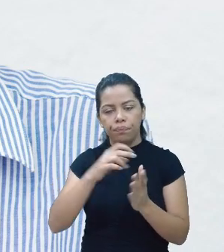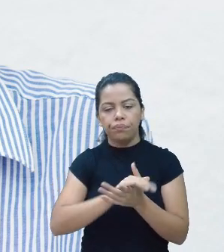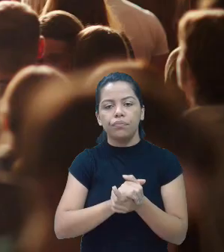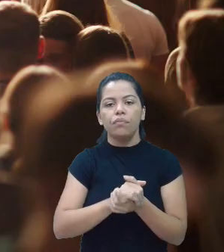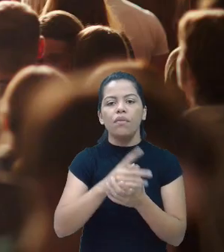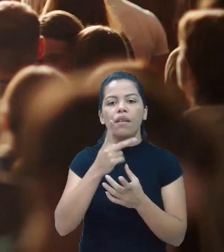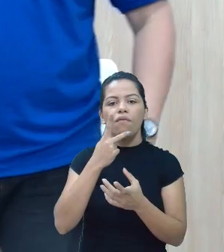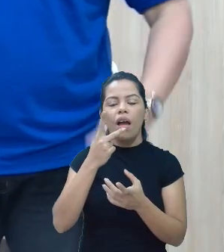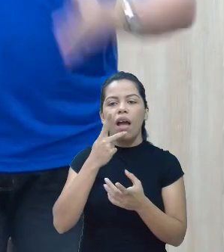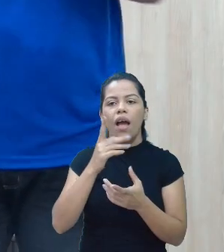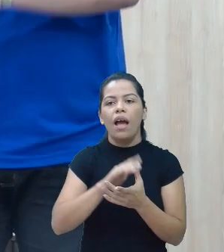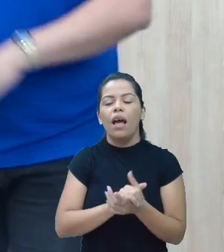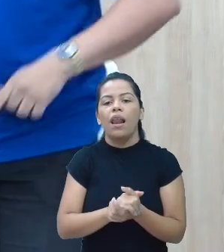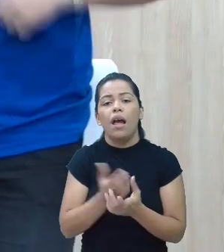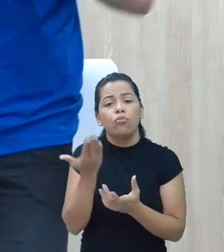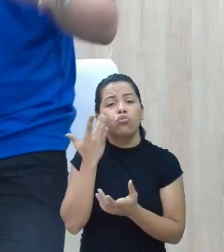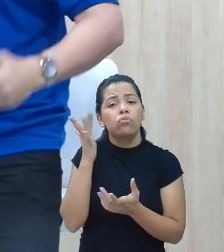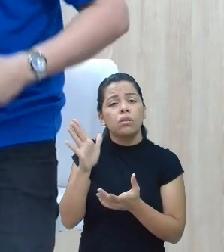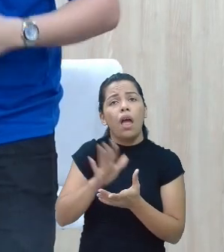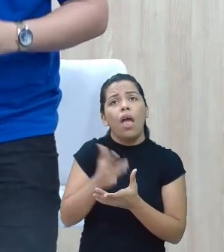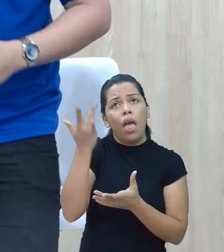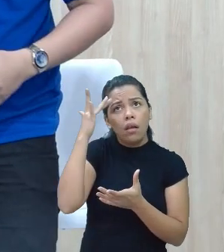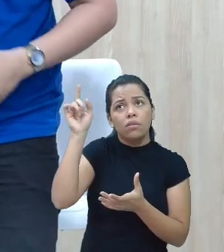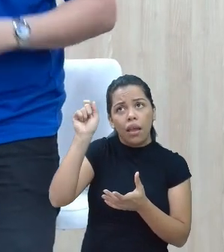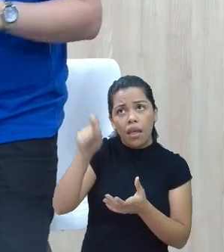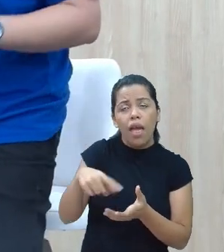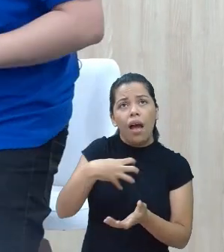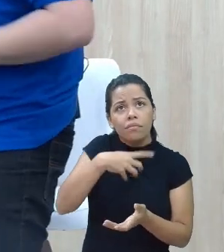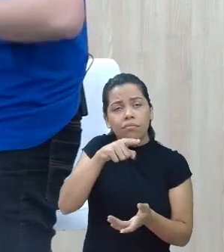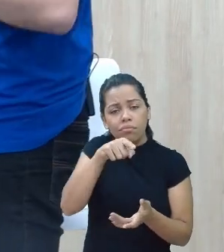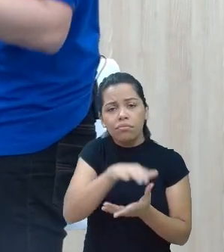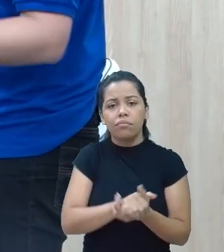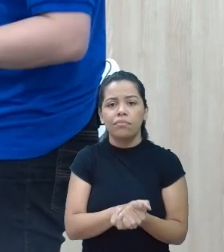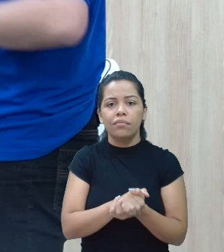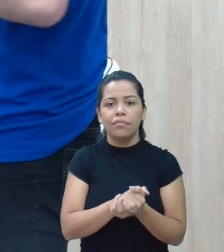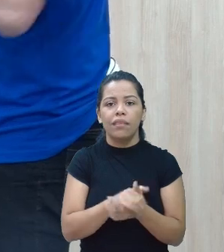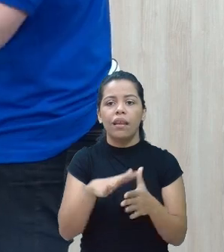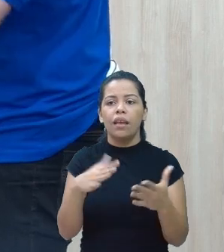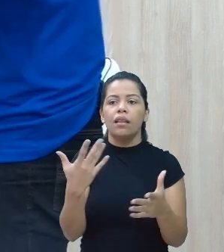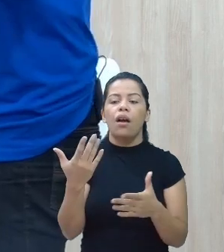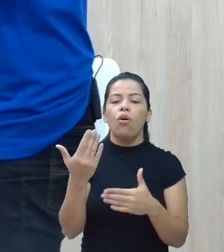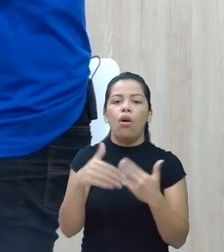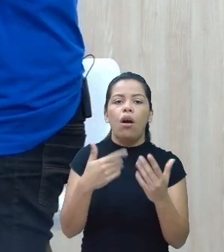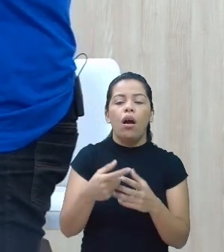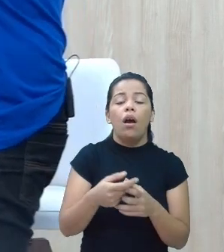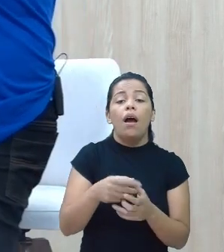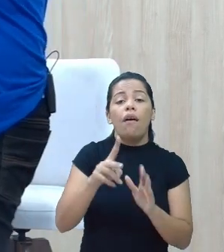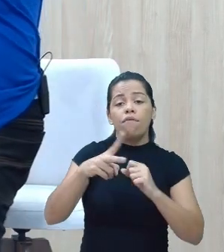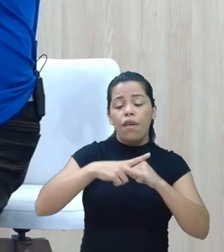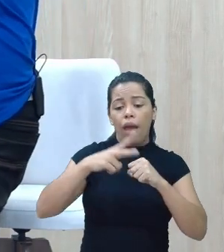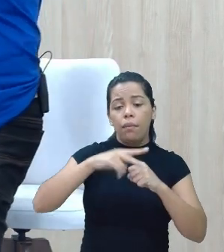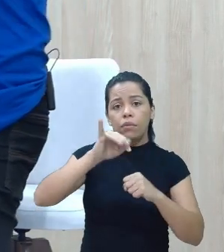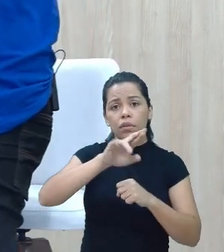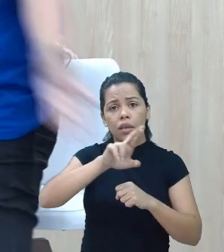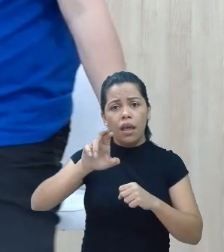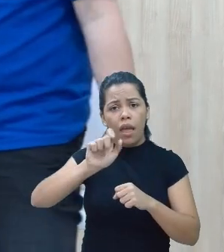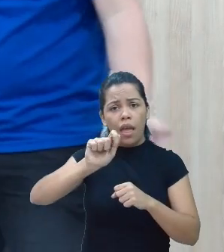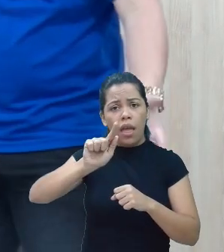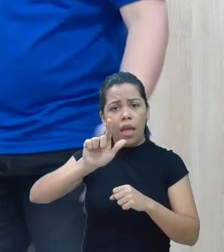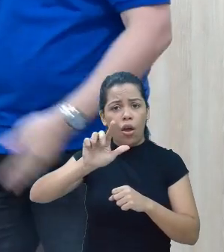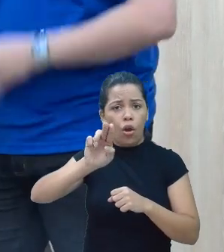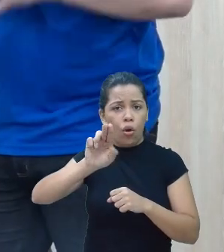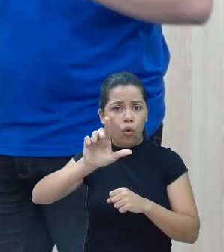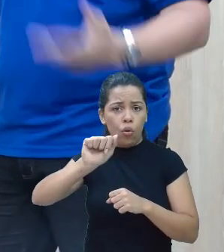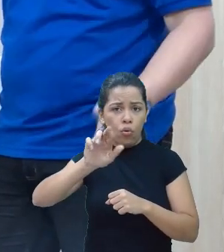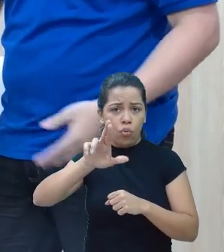sei que foi assim. E vira people. E a gente vai aumentando, vai levando. E aí, ó, toma um plural para cima, esse que vira esse. Não tem nada a ver uma